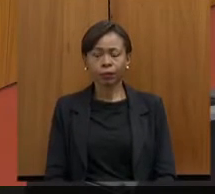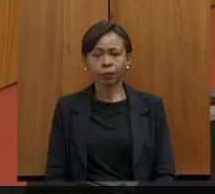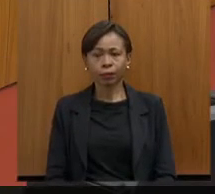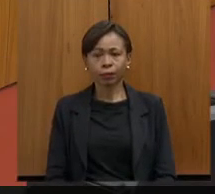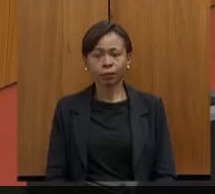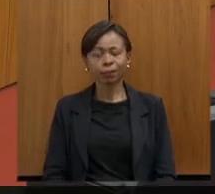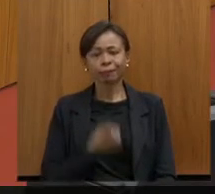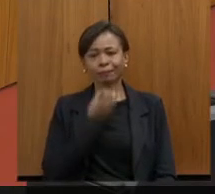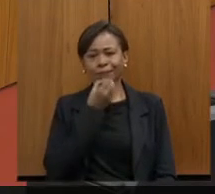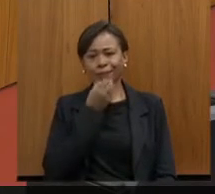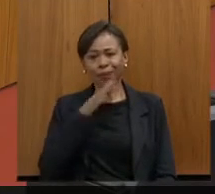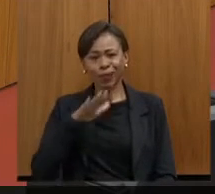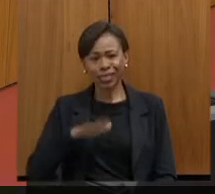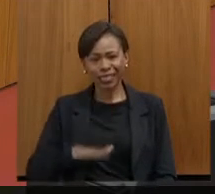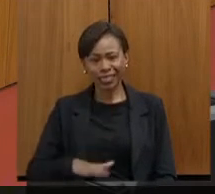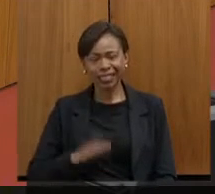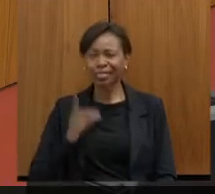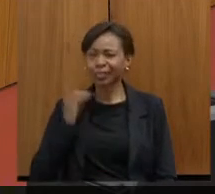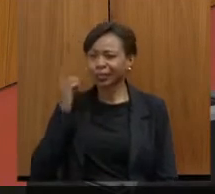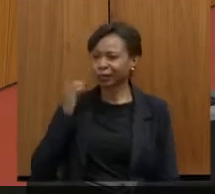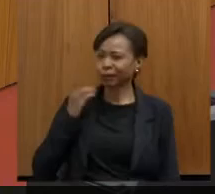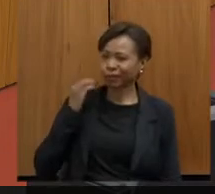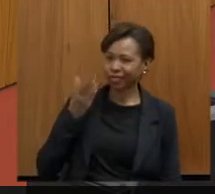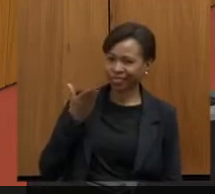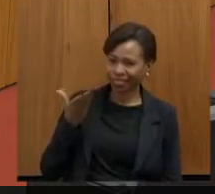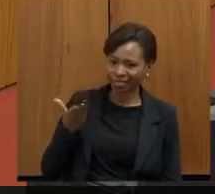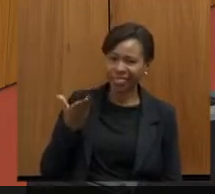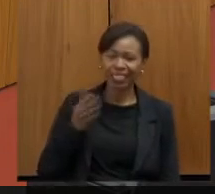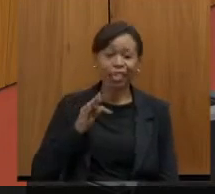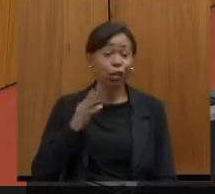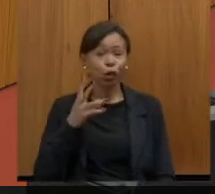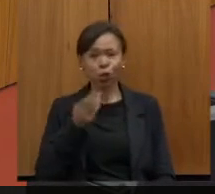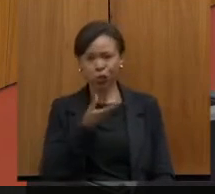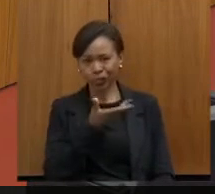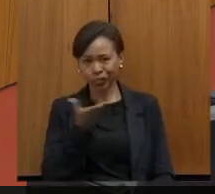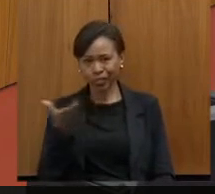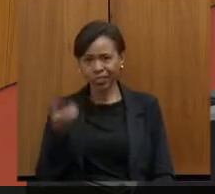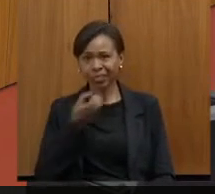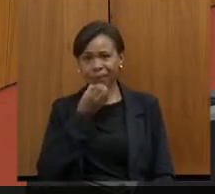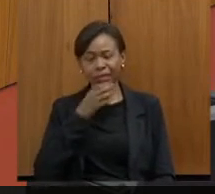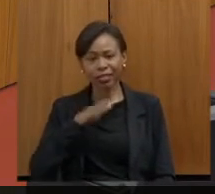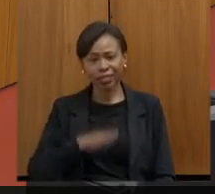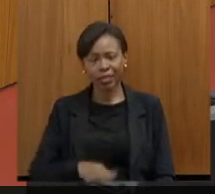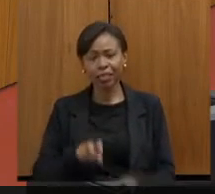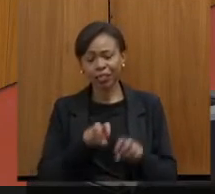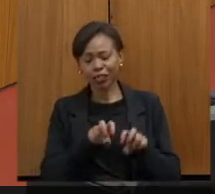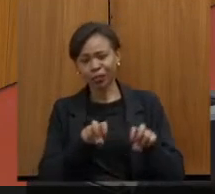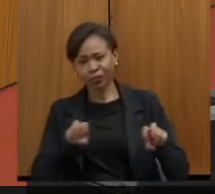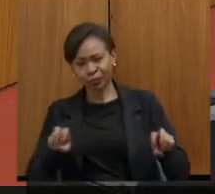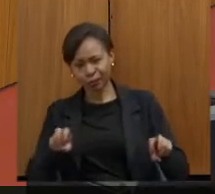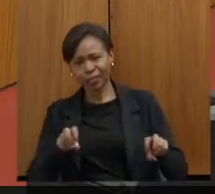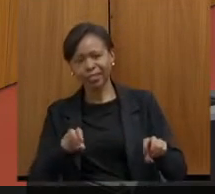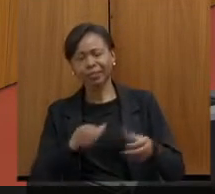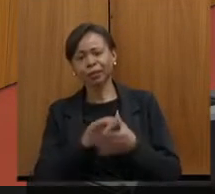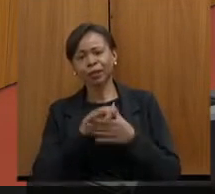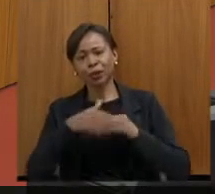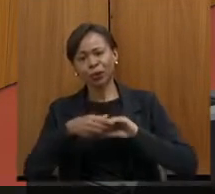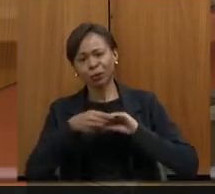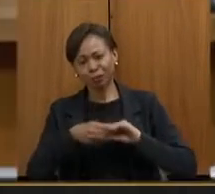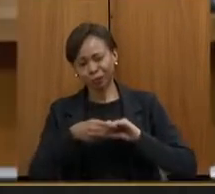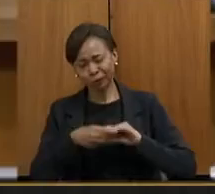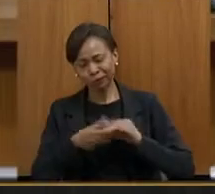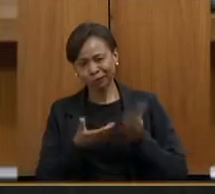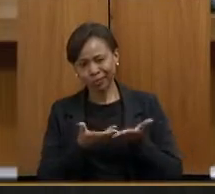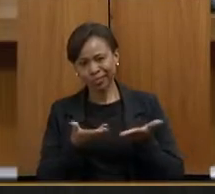Boa tarde, deputada. Boa tarde a todos. Cumprimento os membros da mesa em nome da diretora-geral da agência,